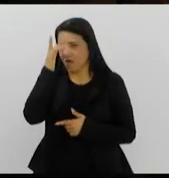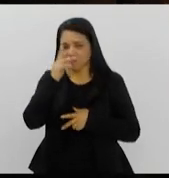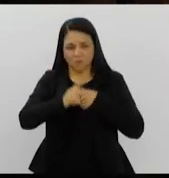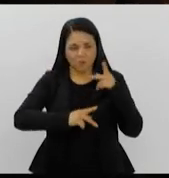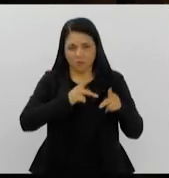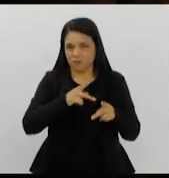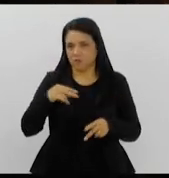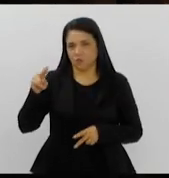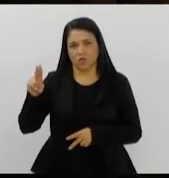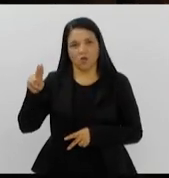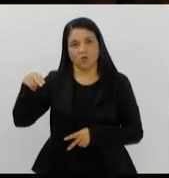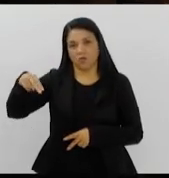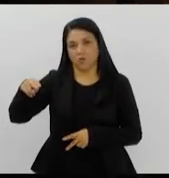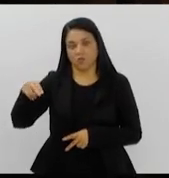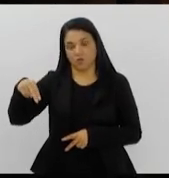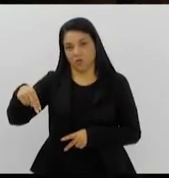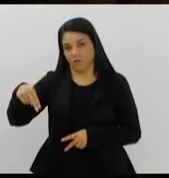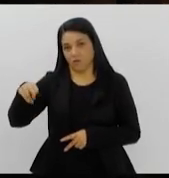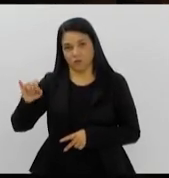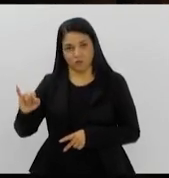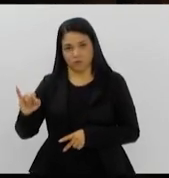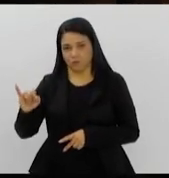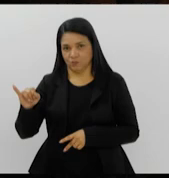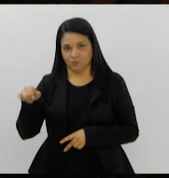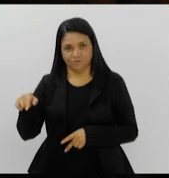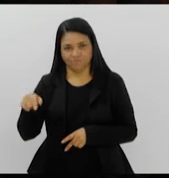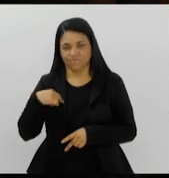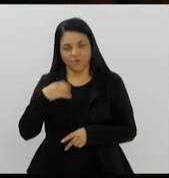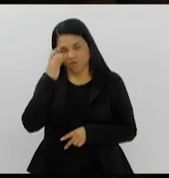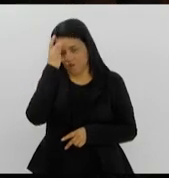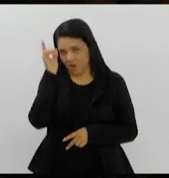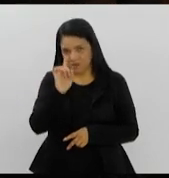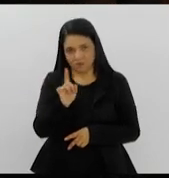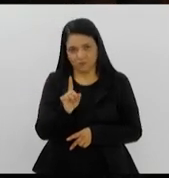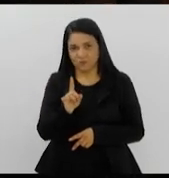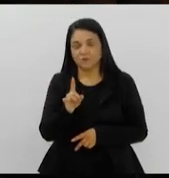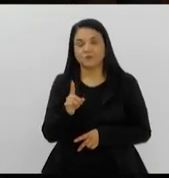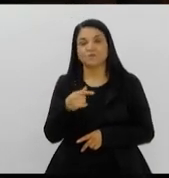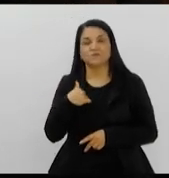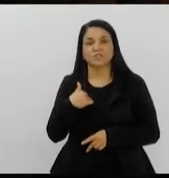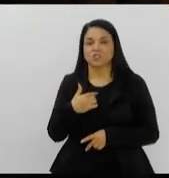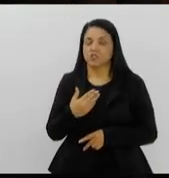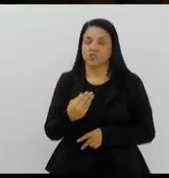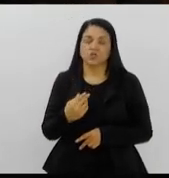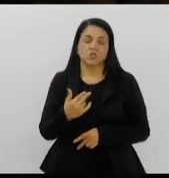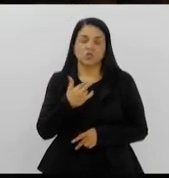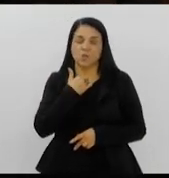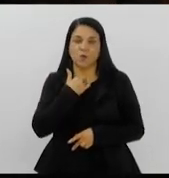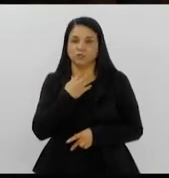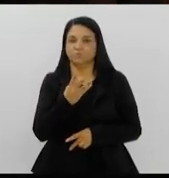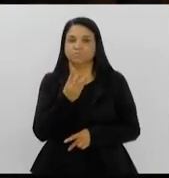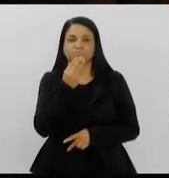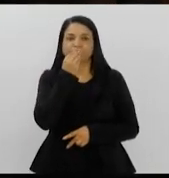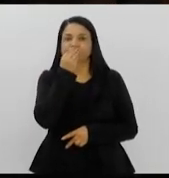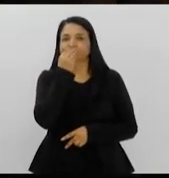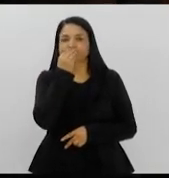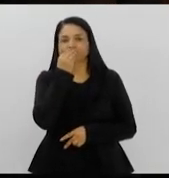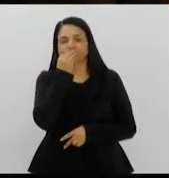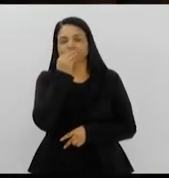E, infelizmente, a gente não pode ser omisso, não podemos